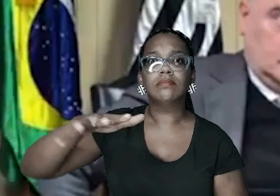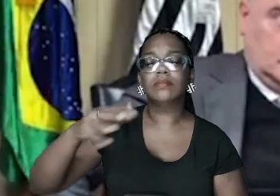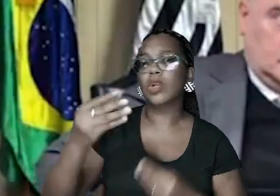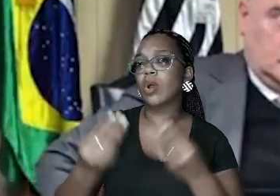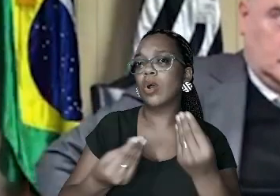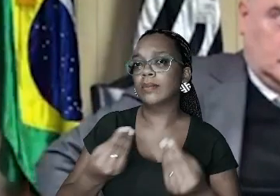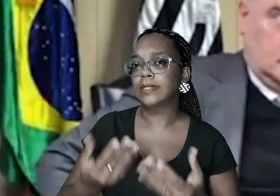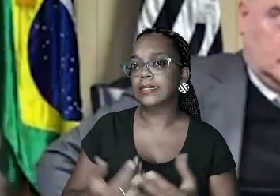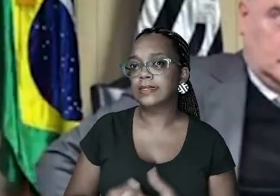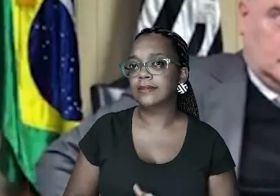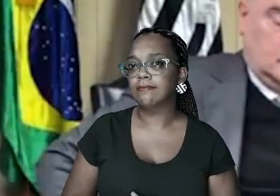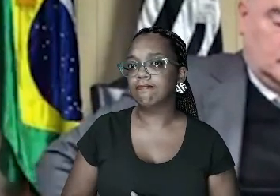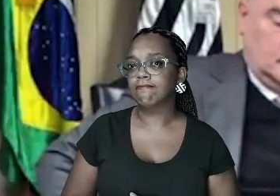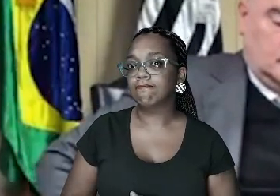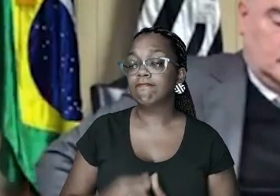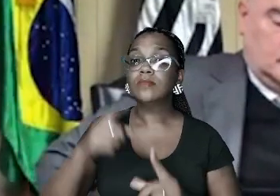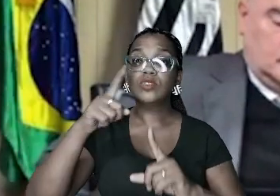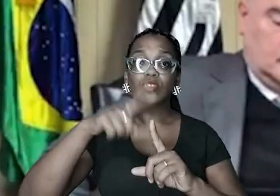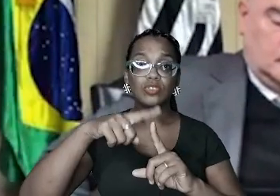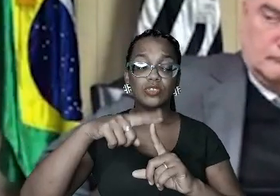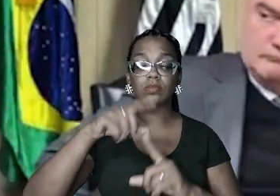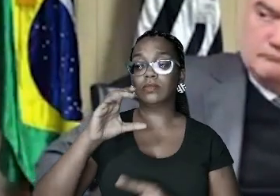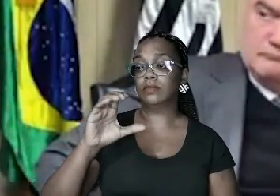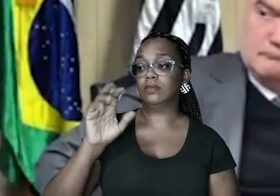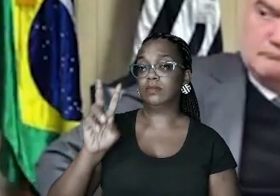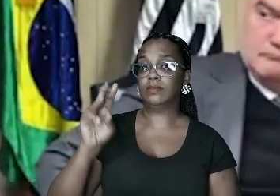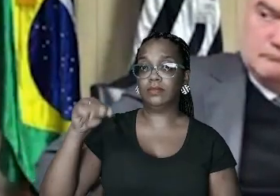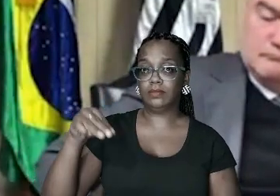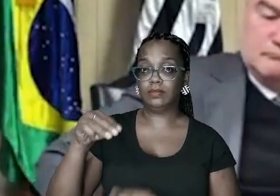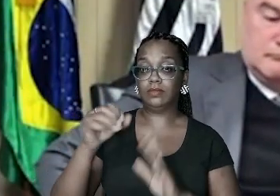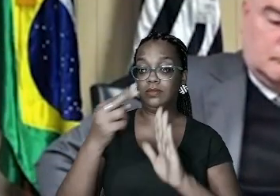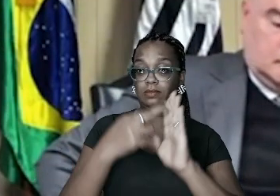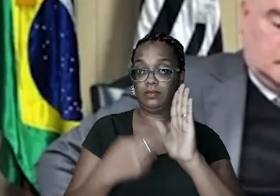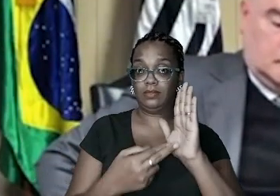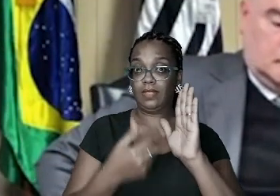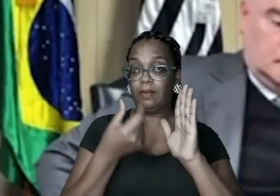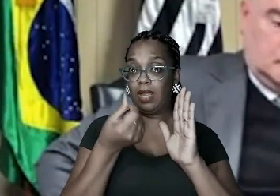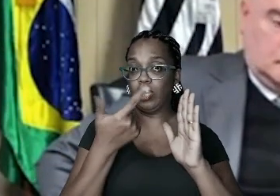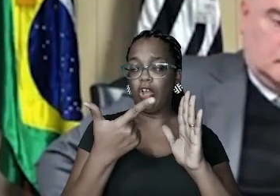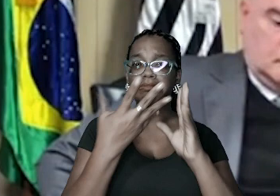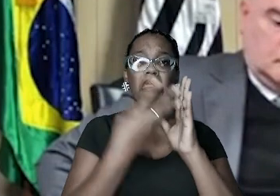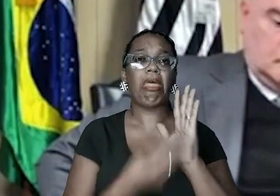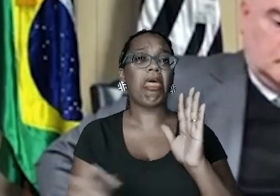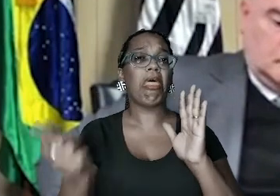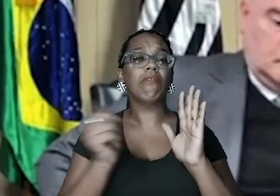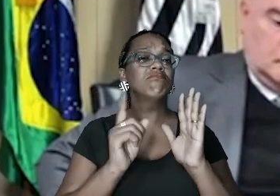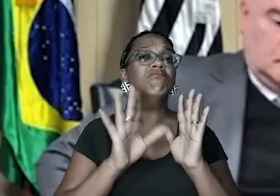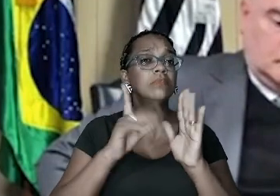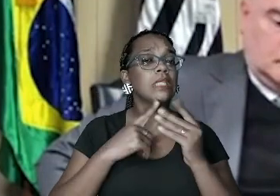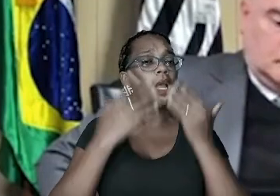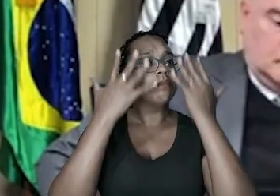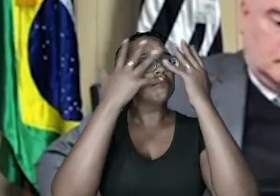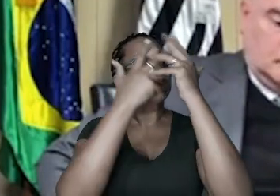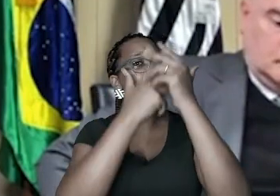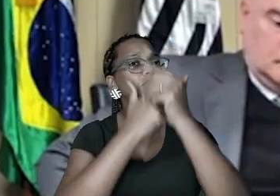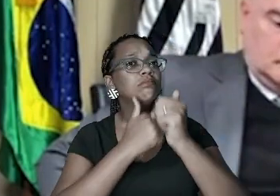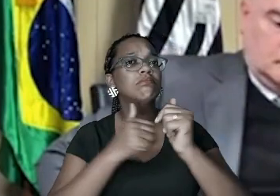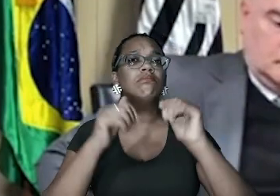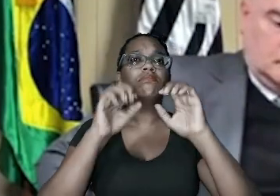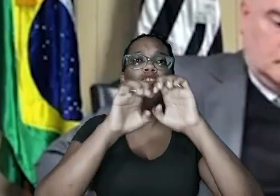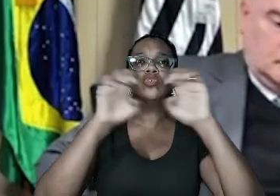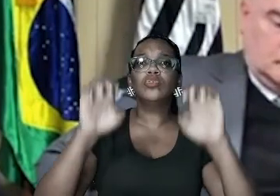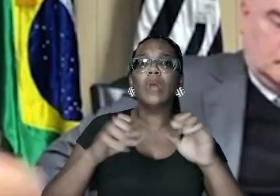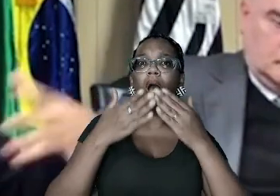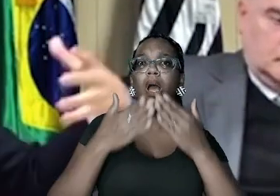efeitos concretos para o mercado e os tipos da instrução cvm 62 não se